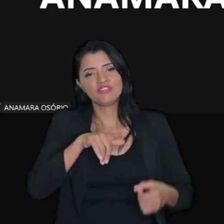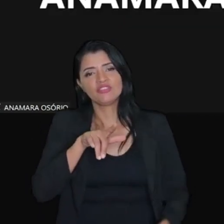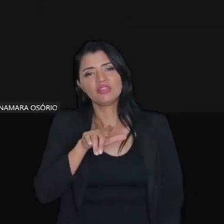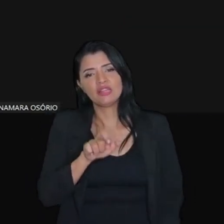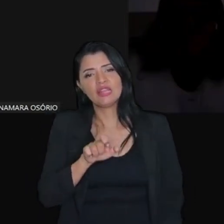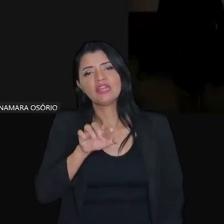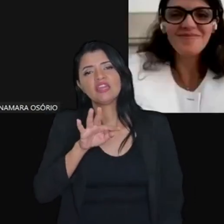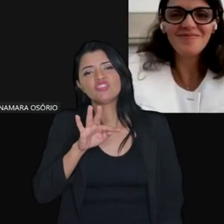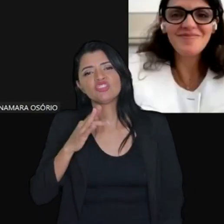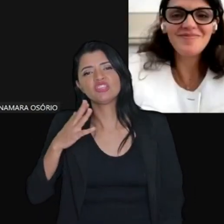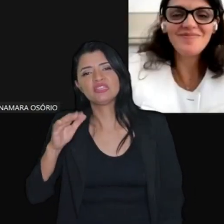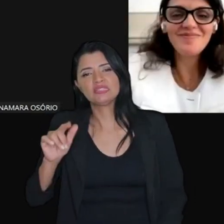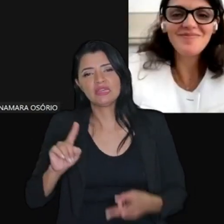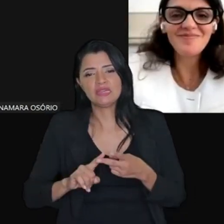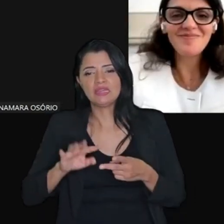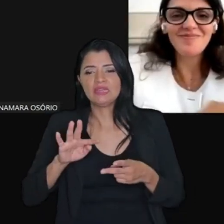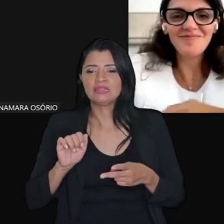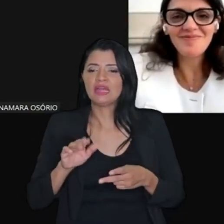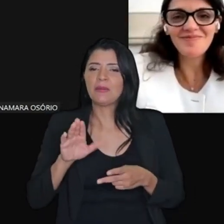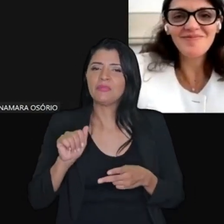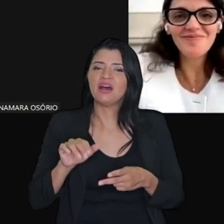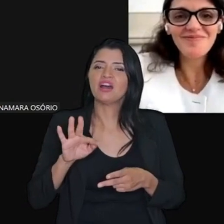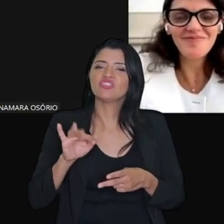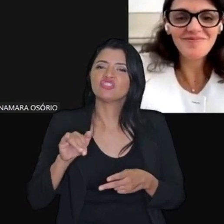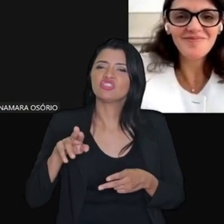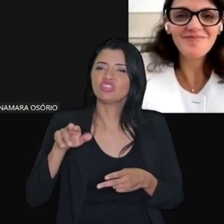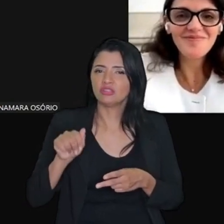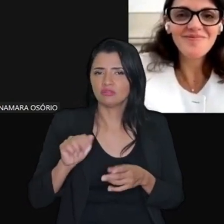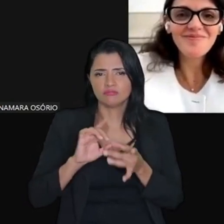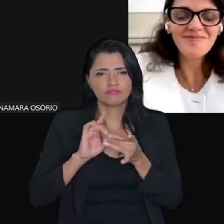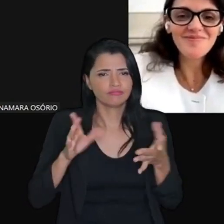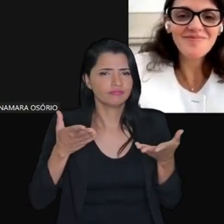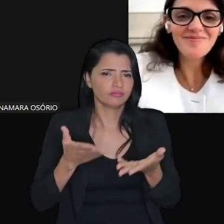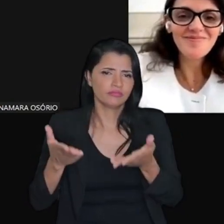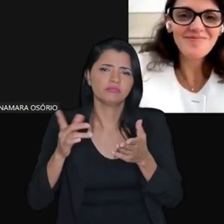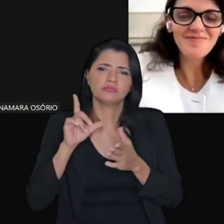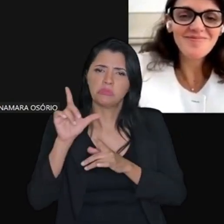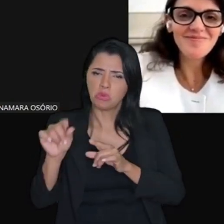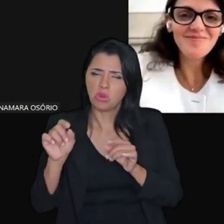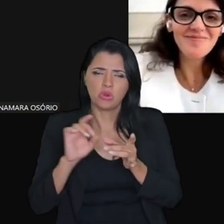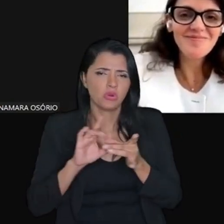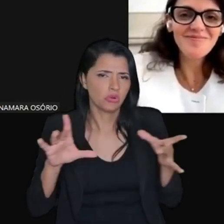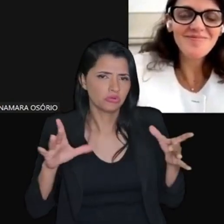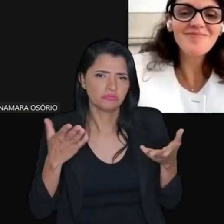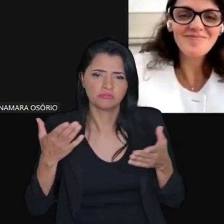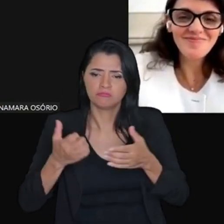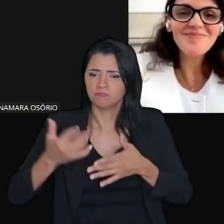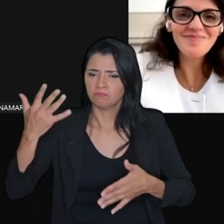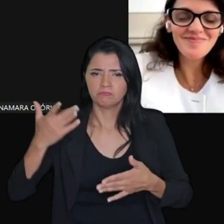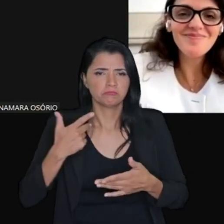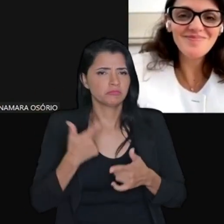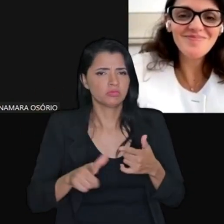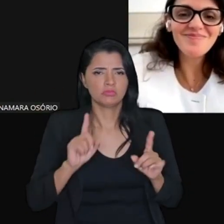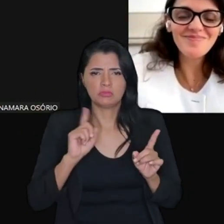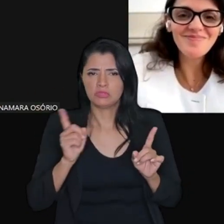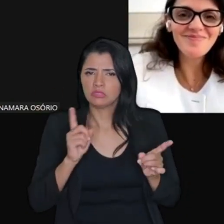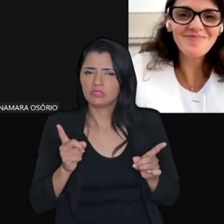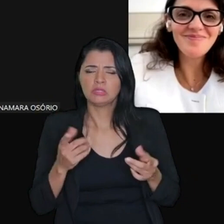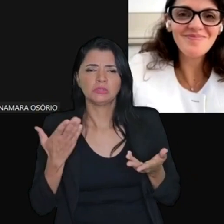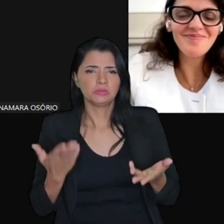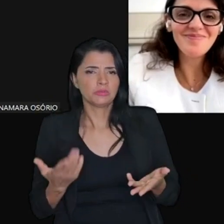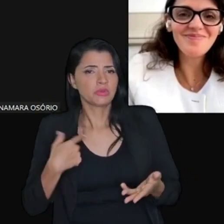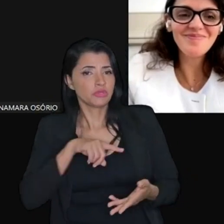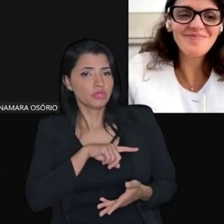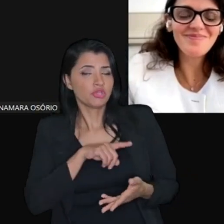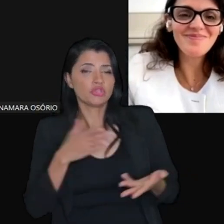Tabatinga. Agradecemos muito, fica à vontade para sair e ficar no chat, não tem problema nenhum. A